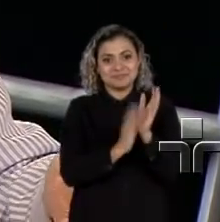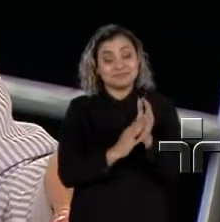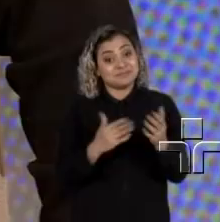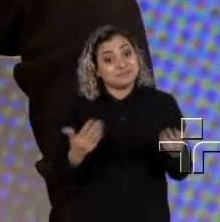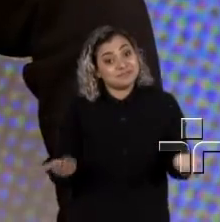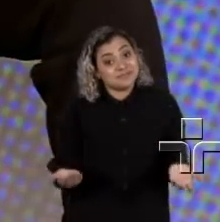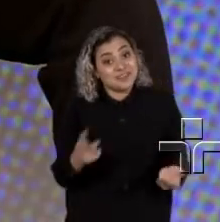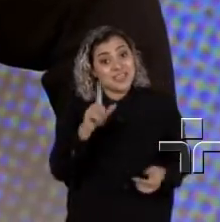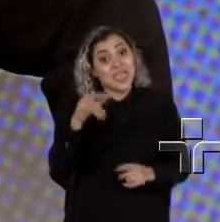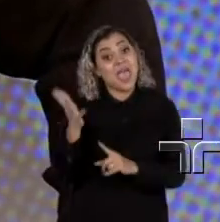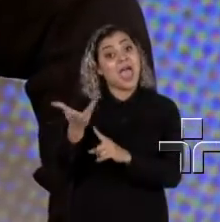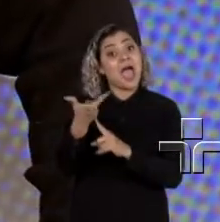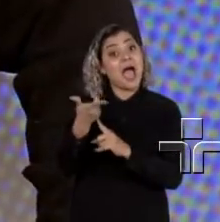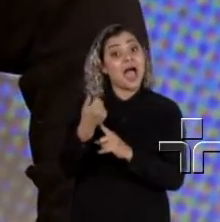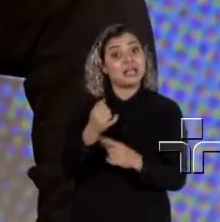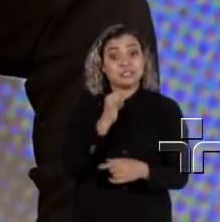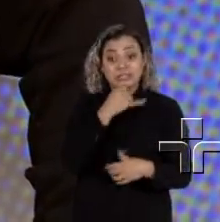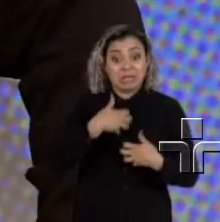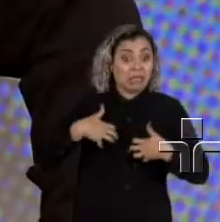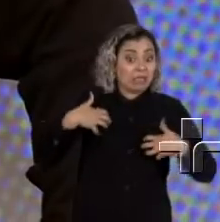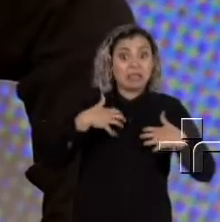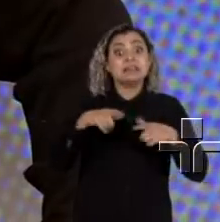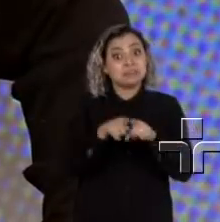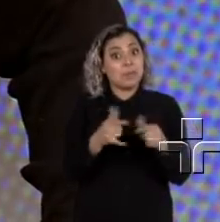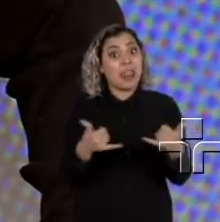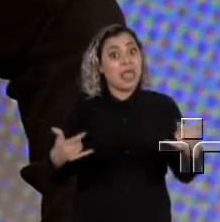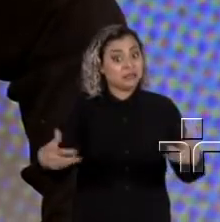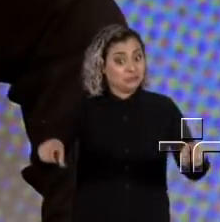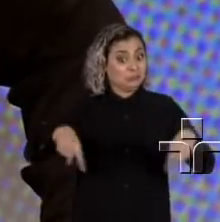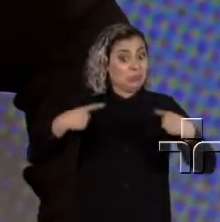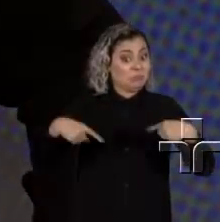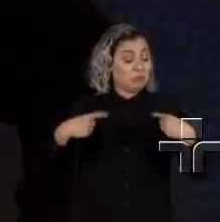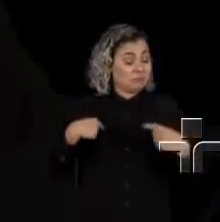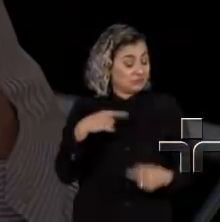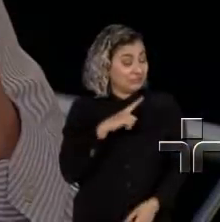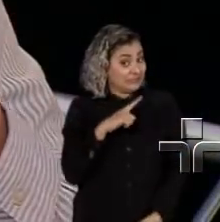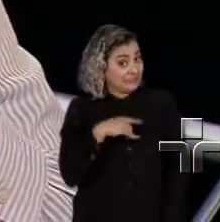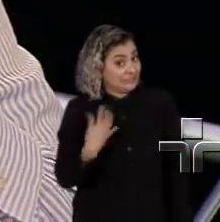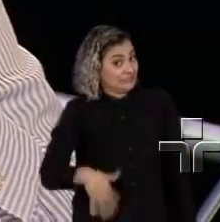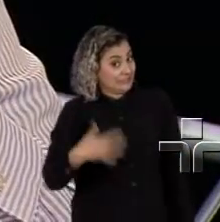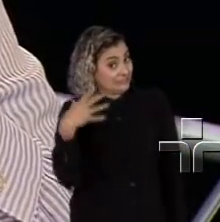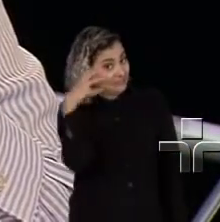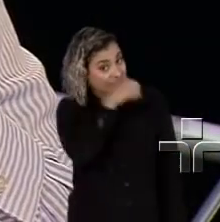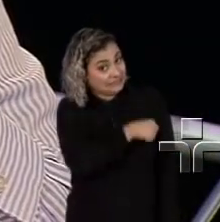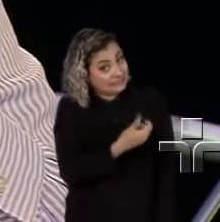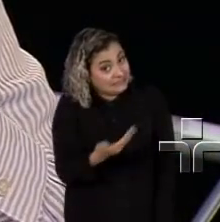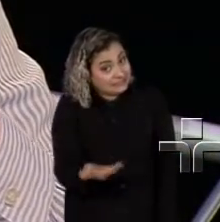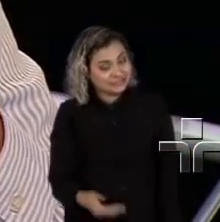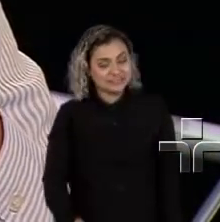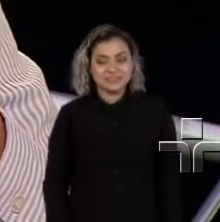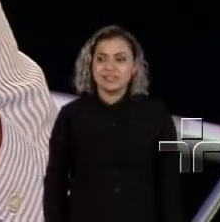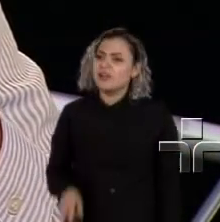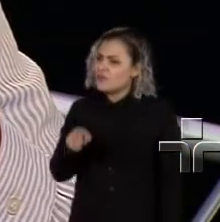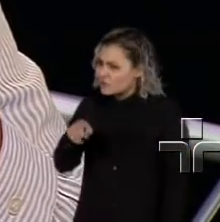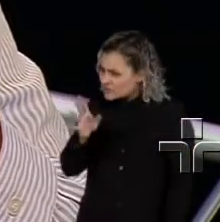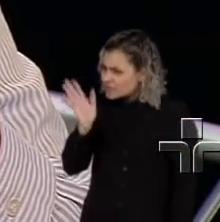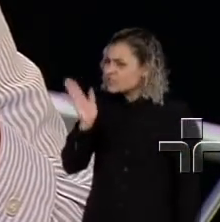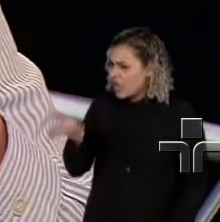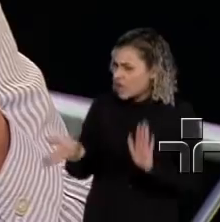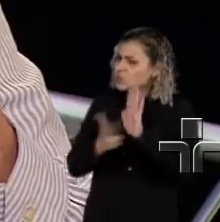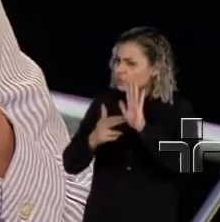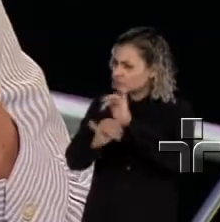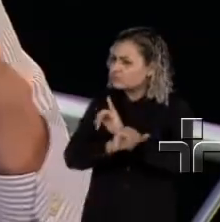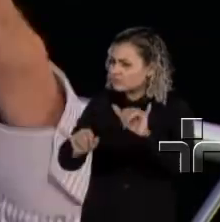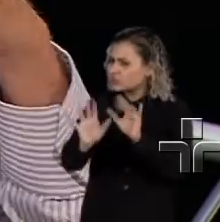Arte dramática também se aprende com fio elétrico. Eu queria saber o seguinte, Stepan, você já declarou uma vez